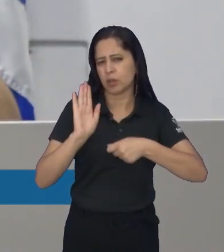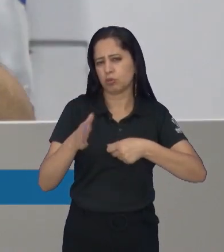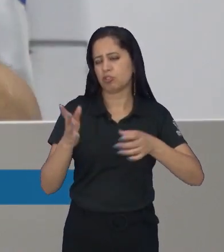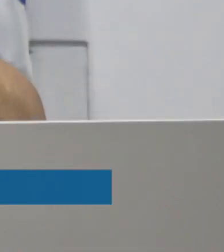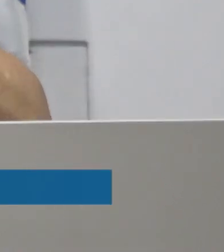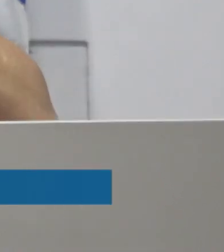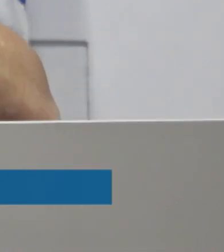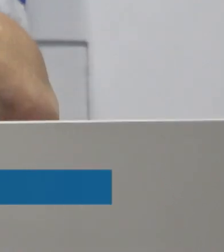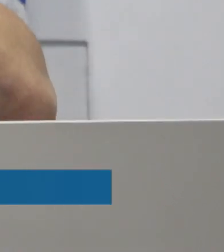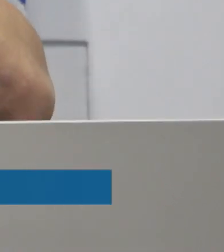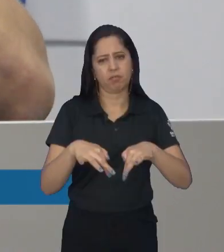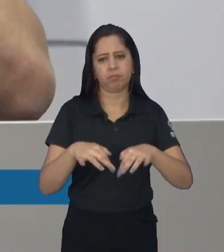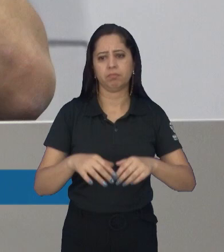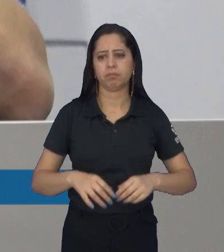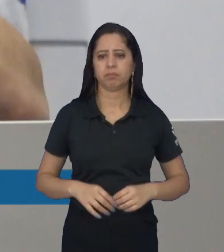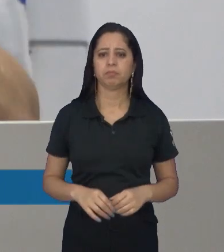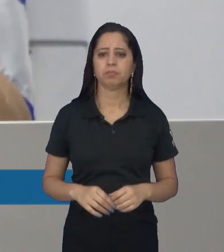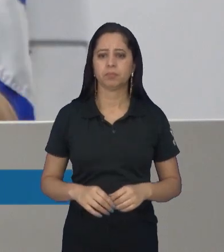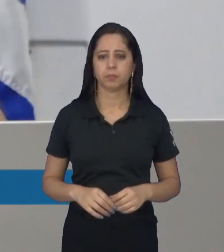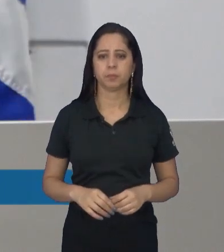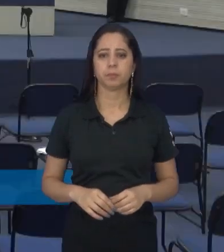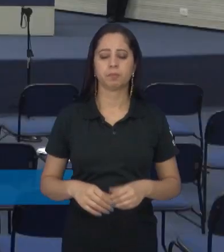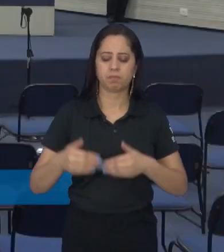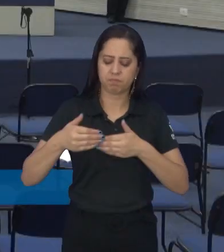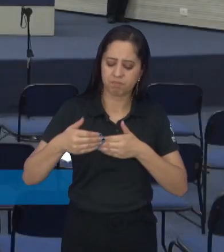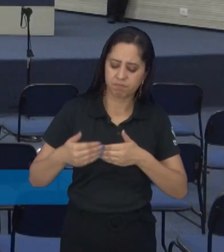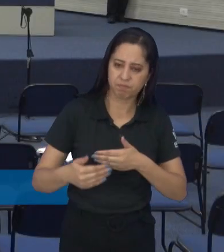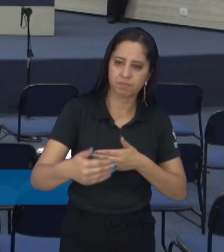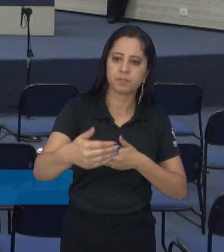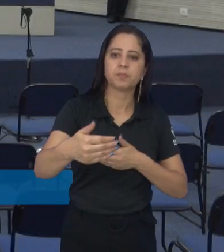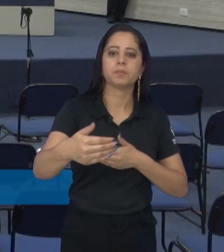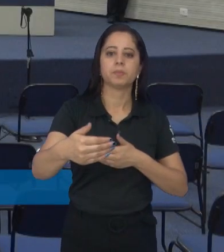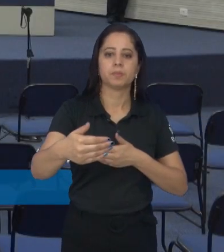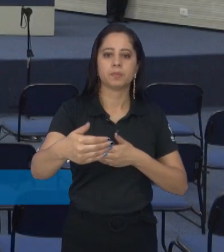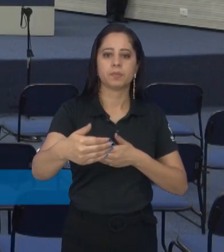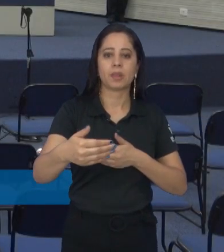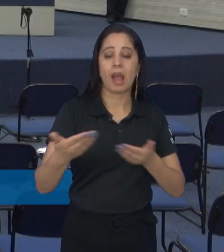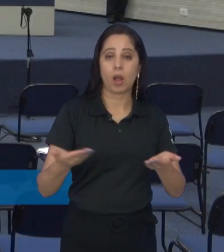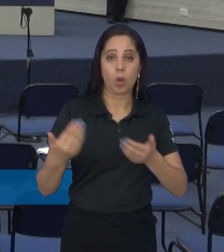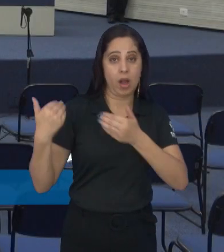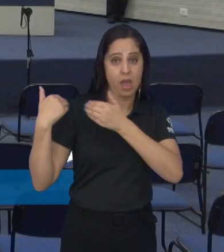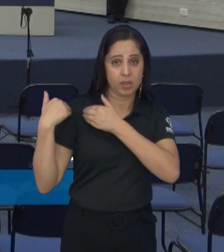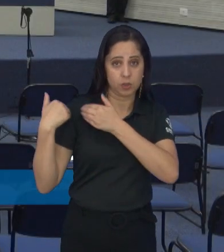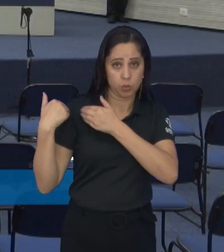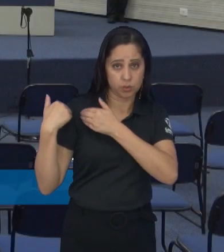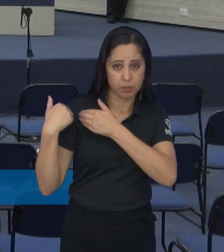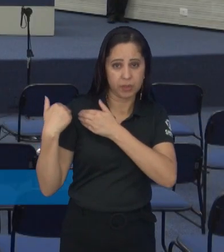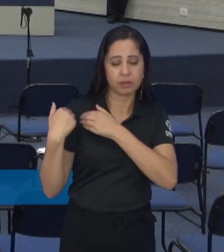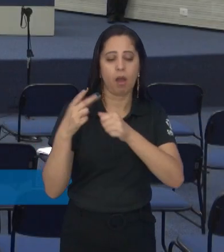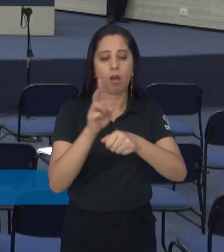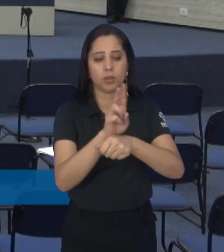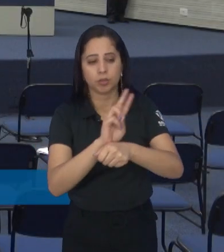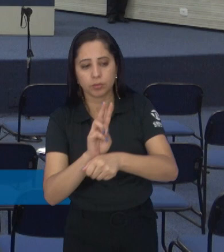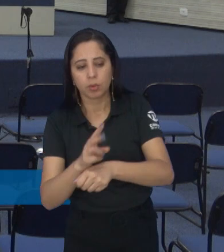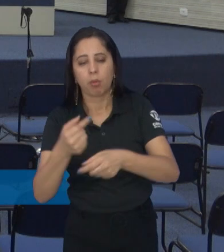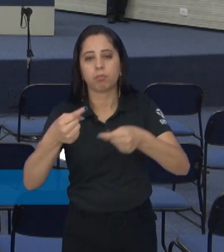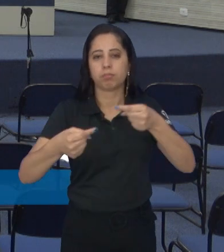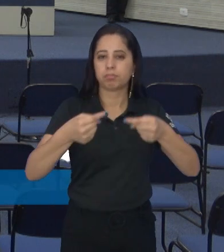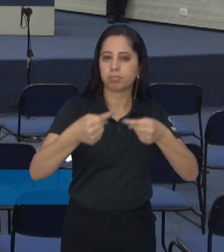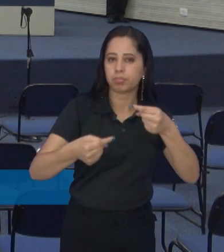o conselho o plano diretor a partir de Então as atribuições de acompanhamento discussões